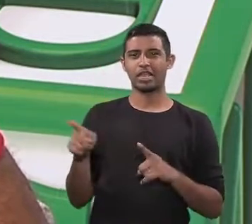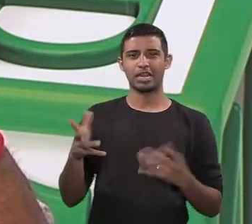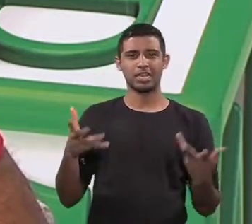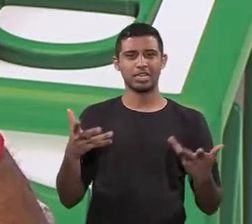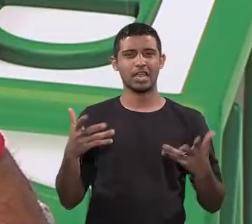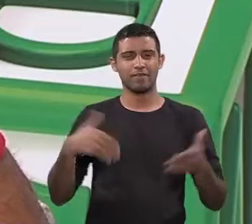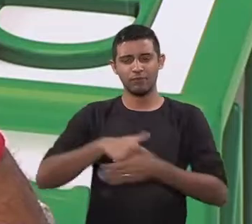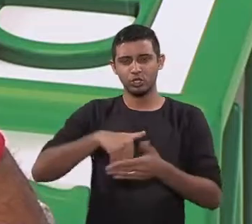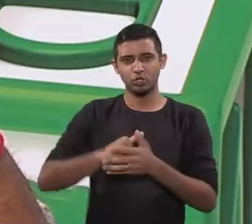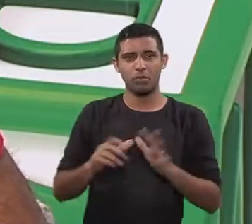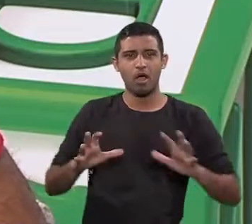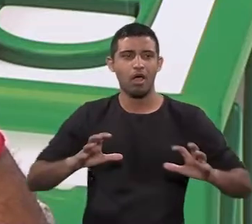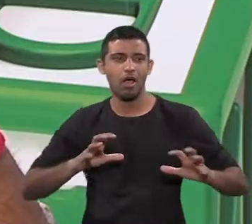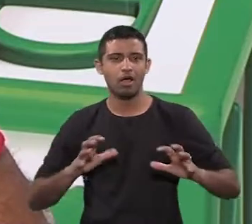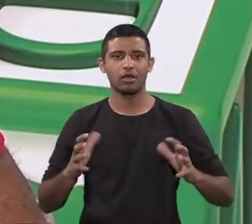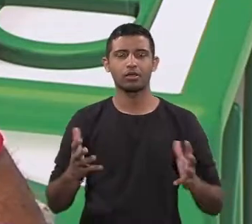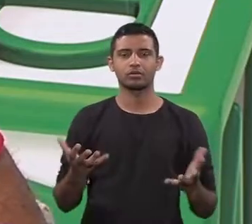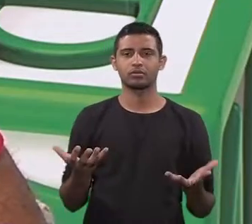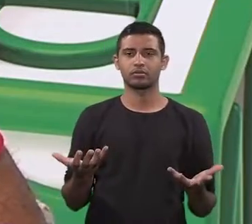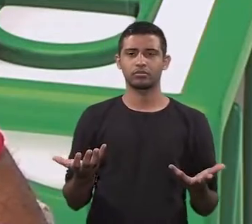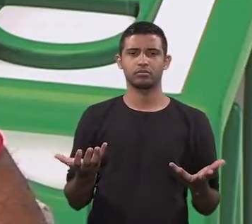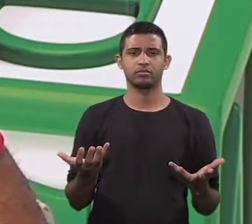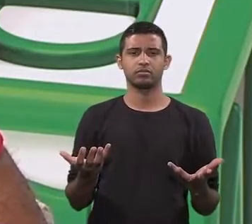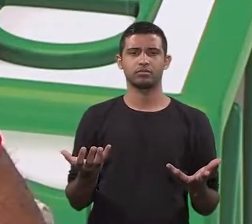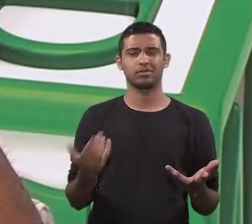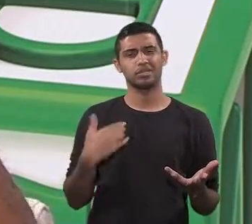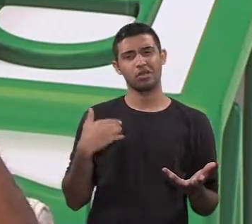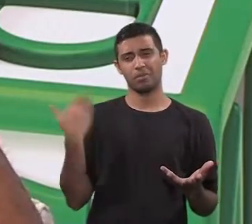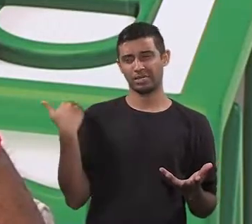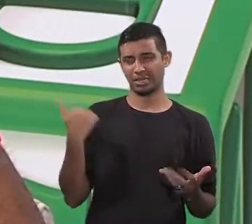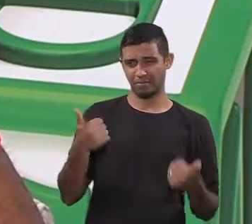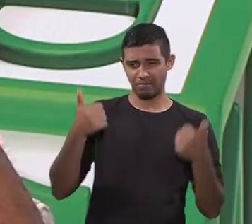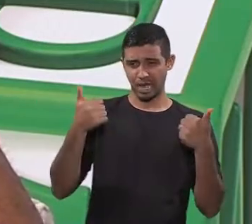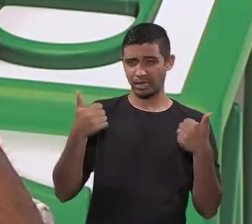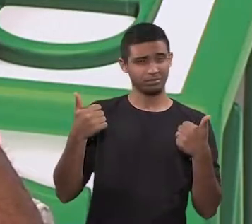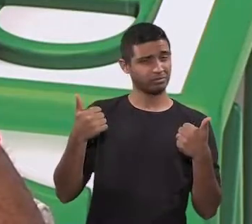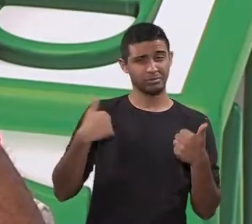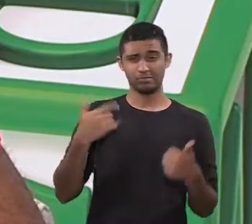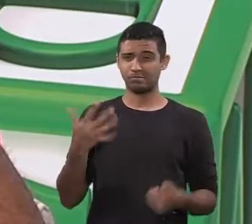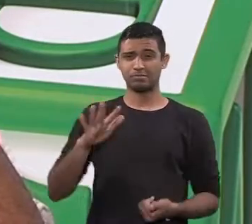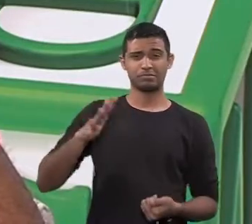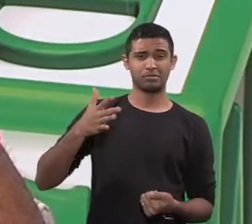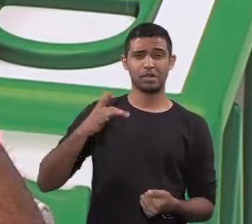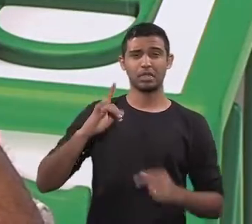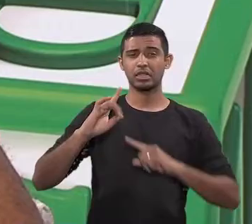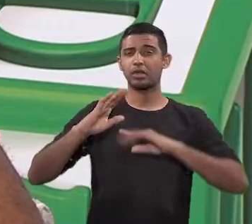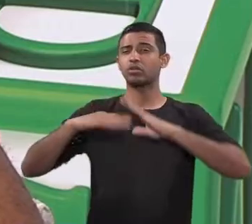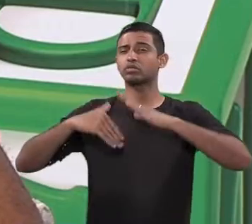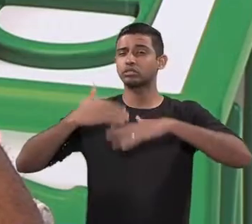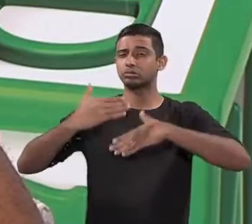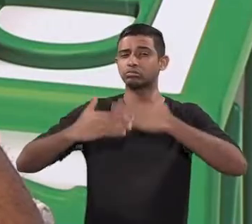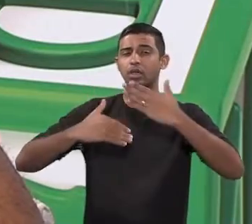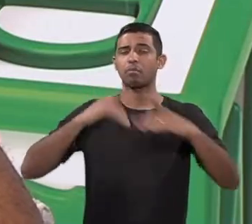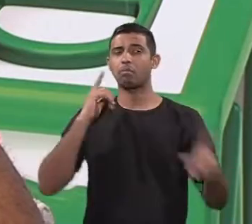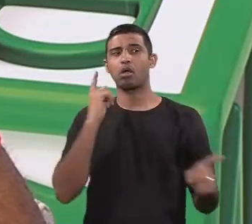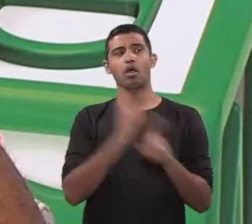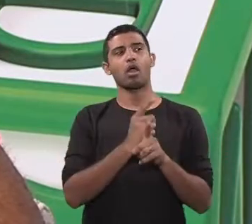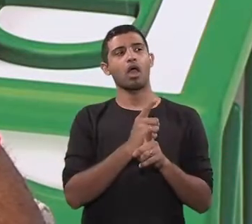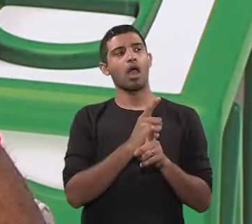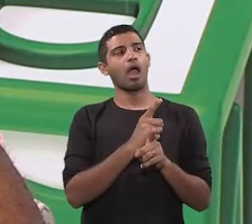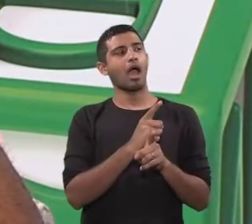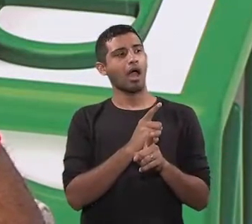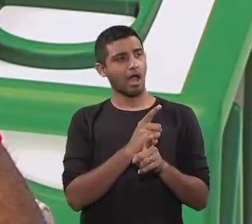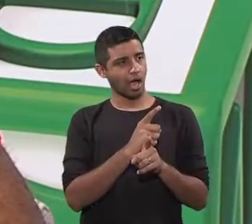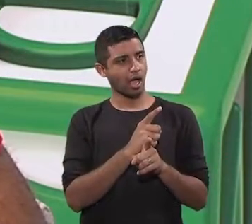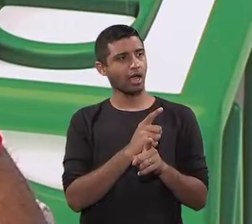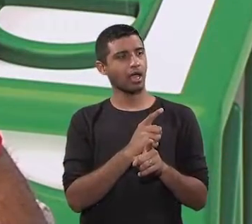goleiro agora, vai se decepcionar com o avô, coitado. Eu fui um razoável goleiro e fui me encontrar numa modalidade que até então para mim era muito